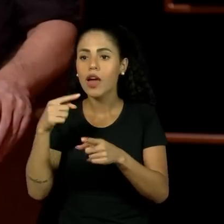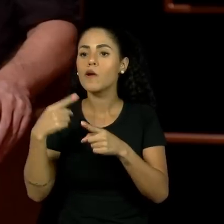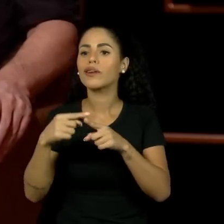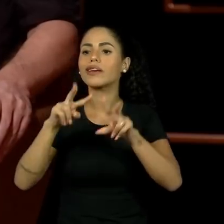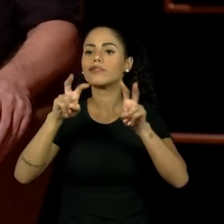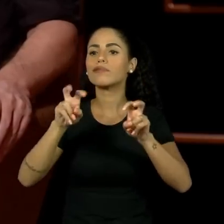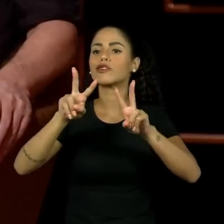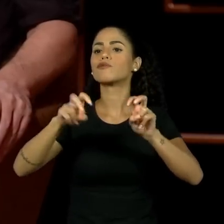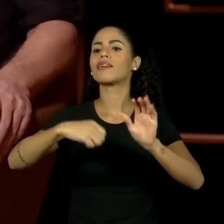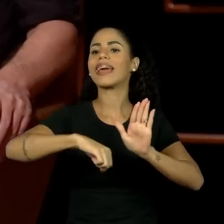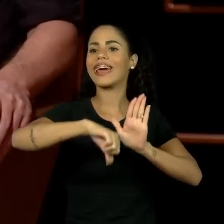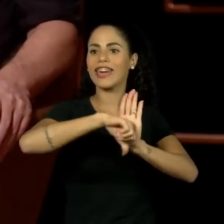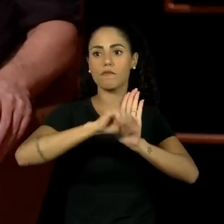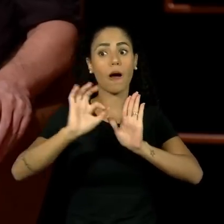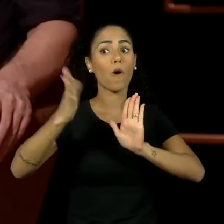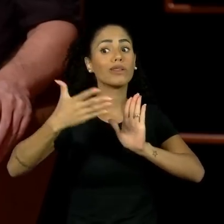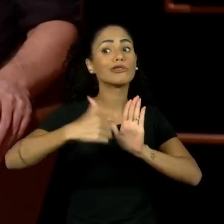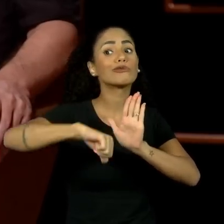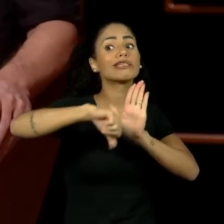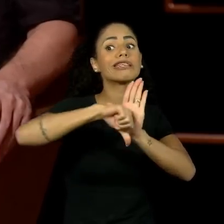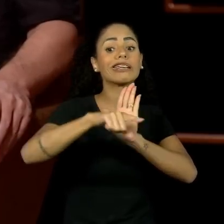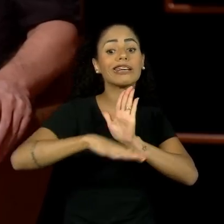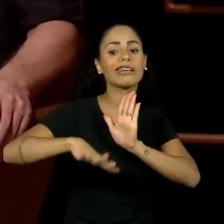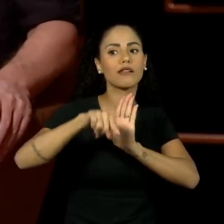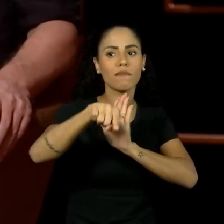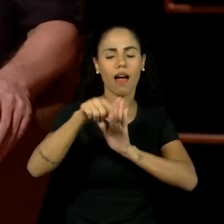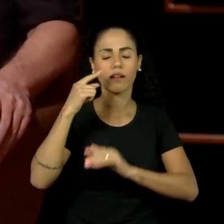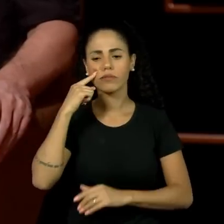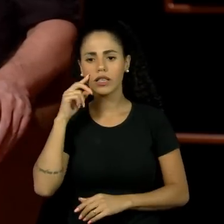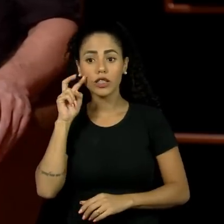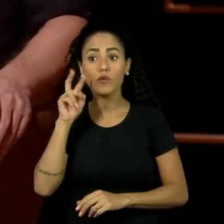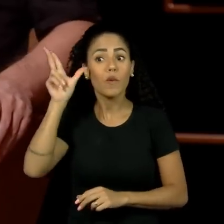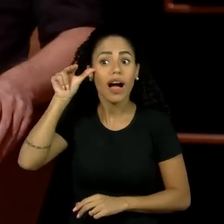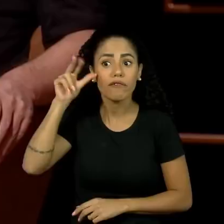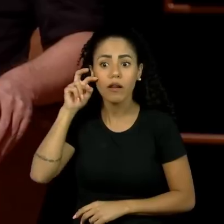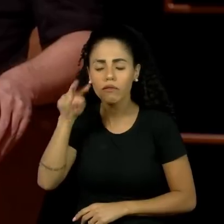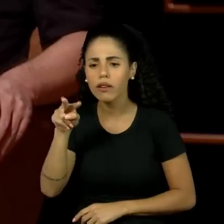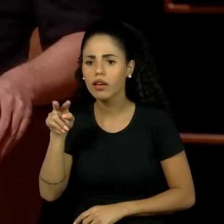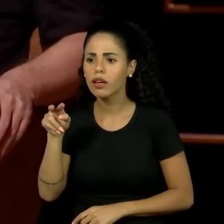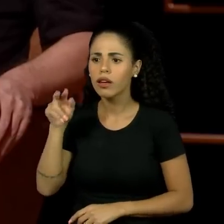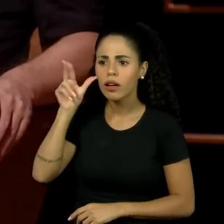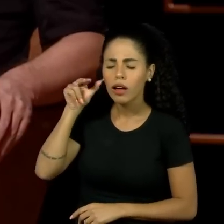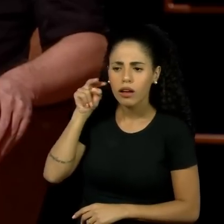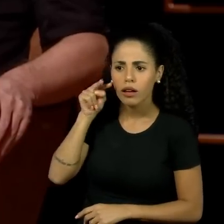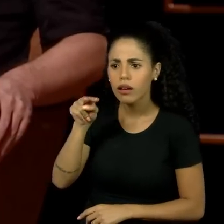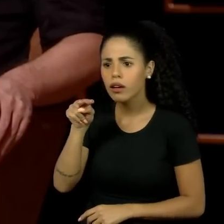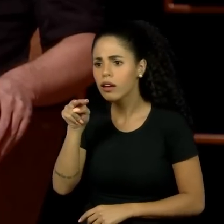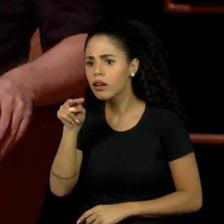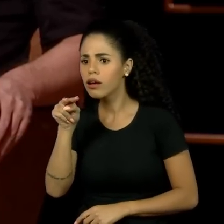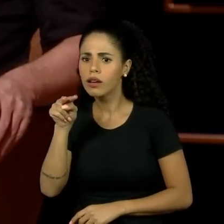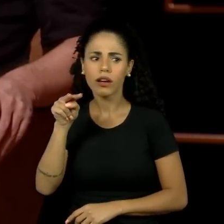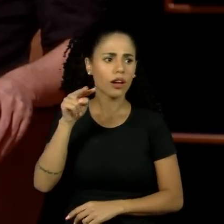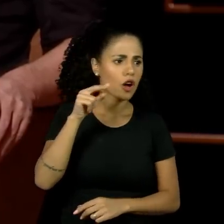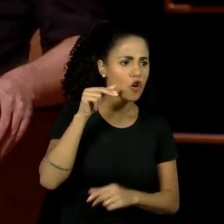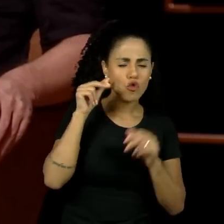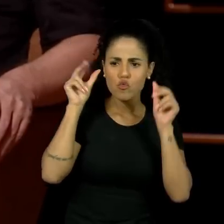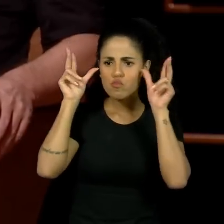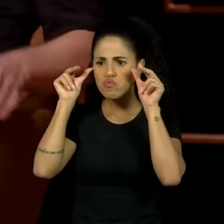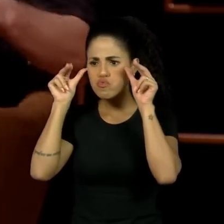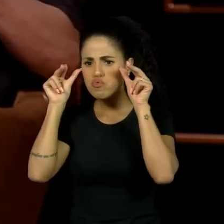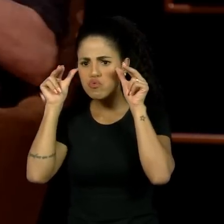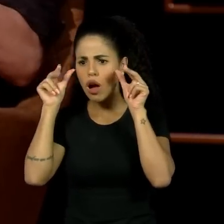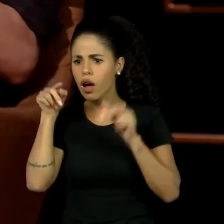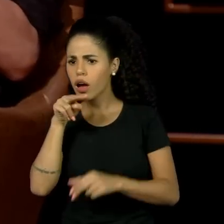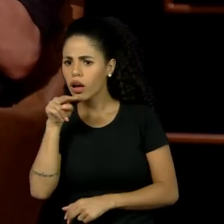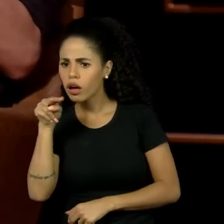que tem 3 versões do mesmo crime. Então, além de você ser o cavalo, você tinha que passar